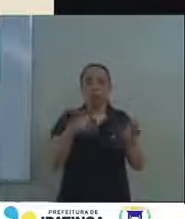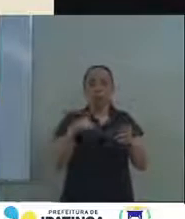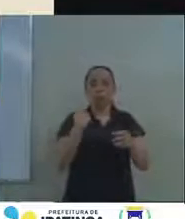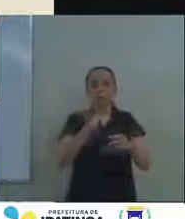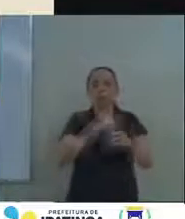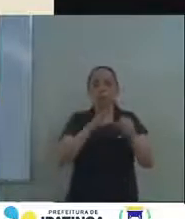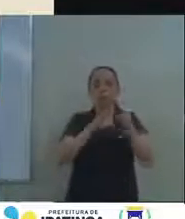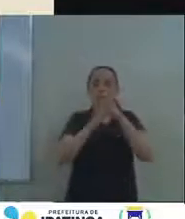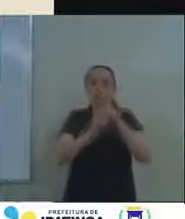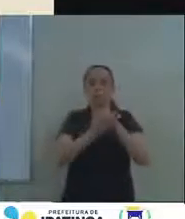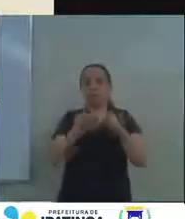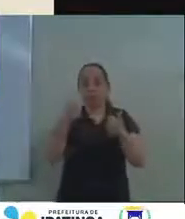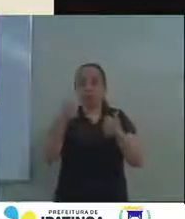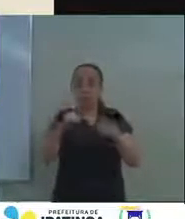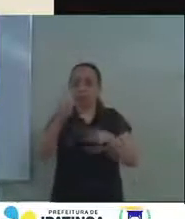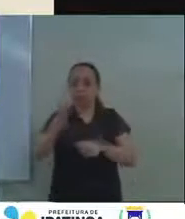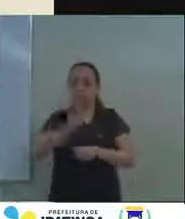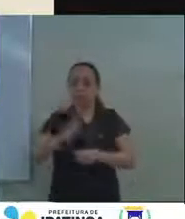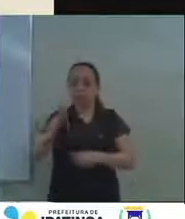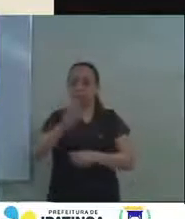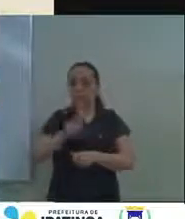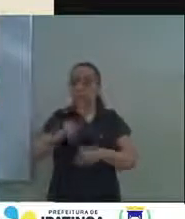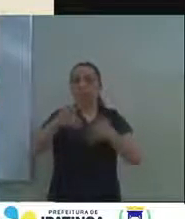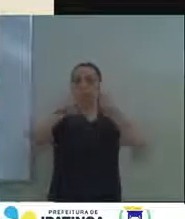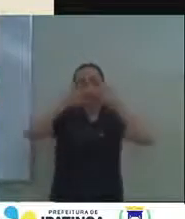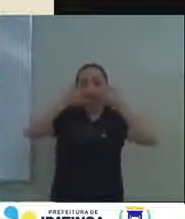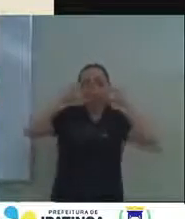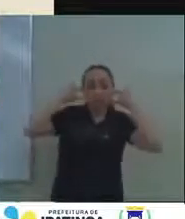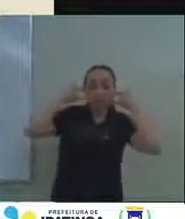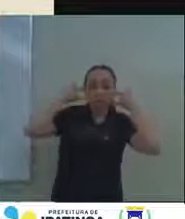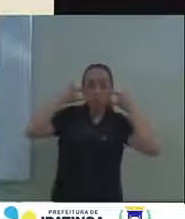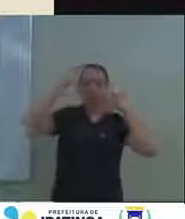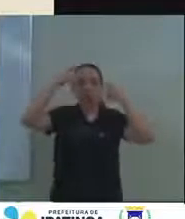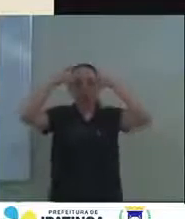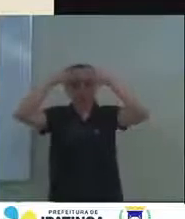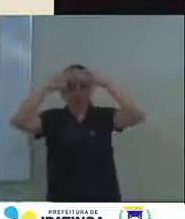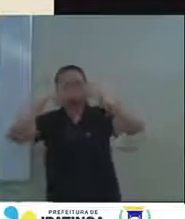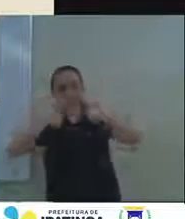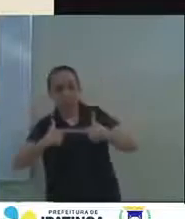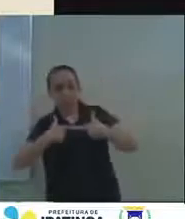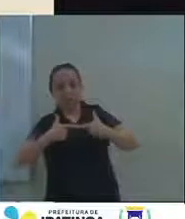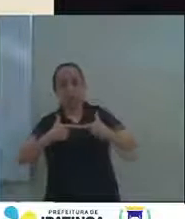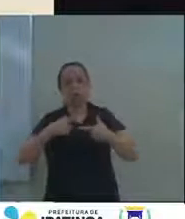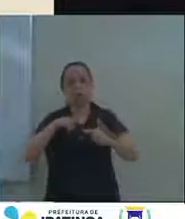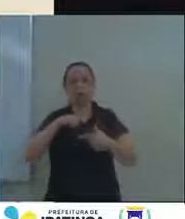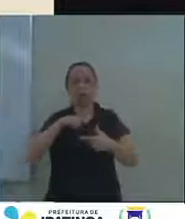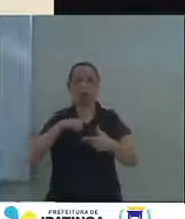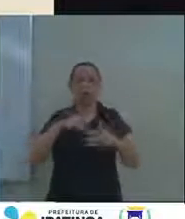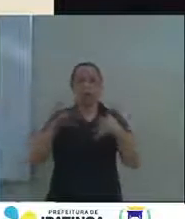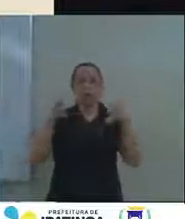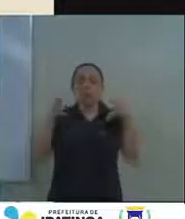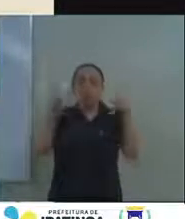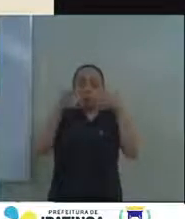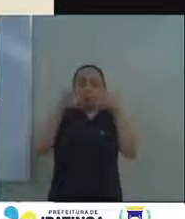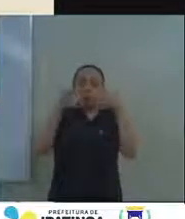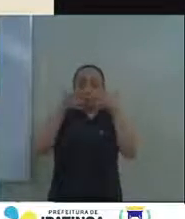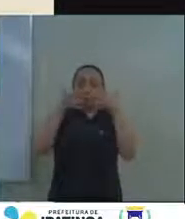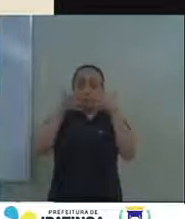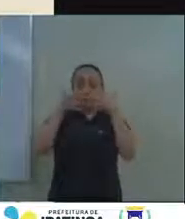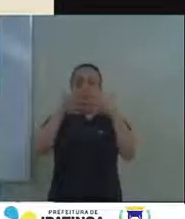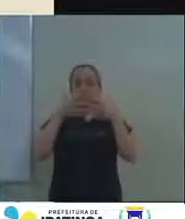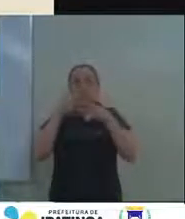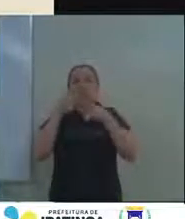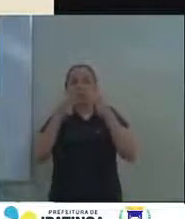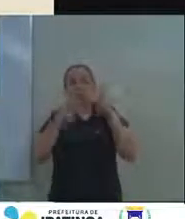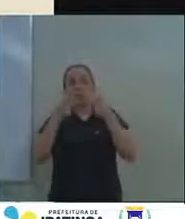gente precisa utilizar máscara, face shield. Então, eu vou ter um abafamento do volume da minha voz com